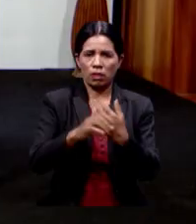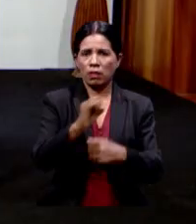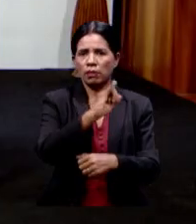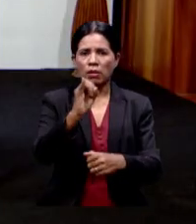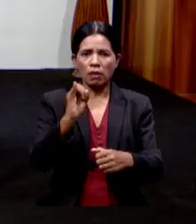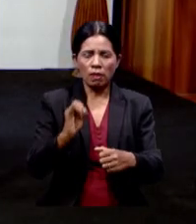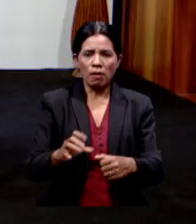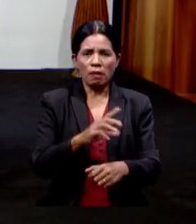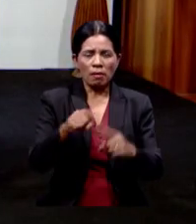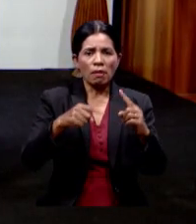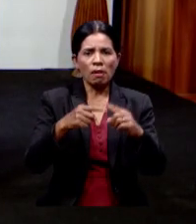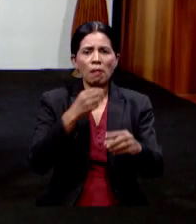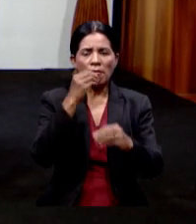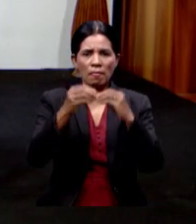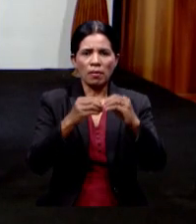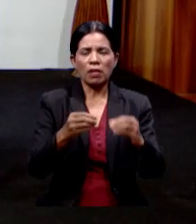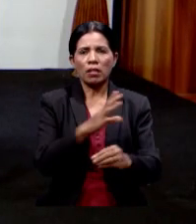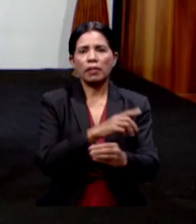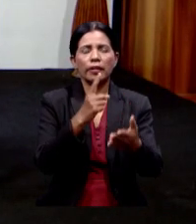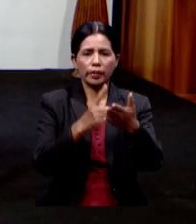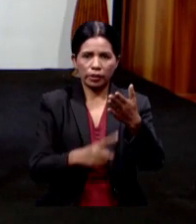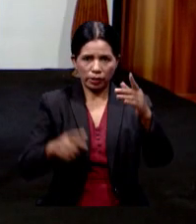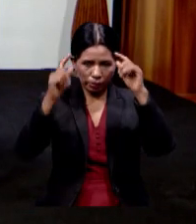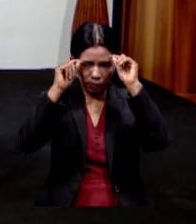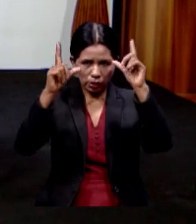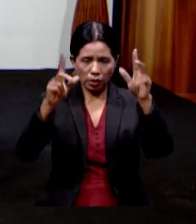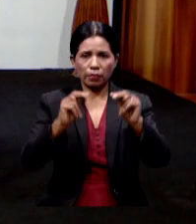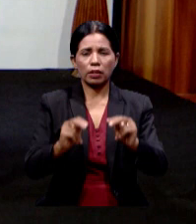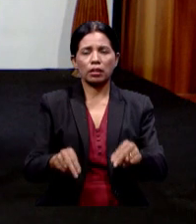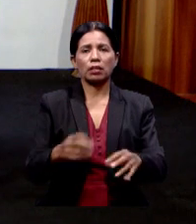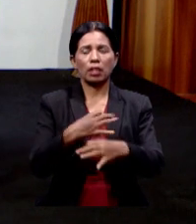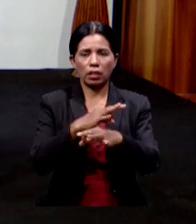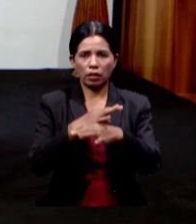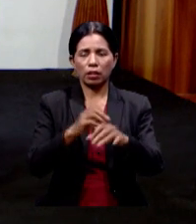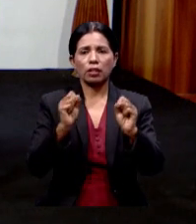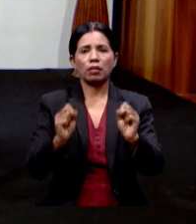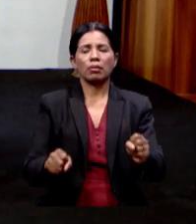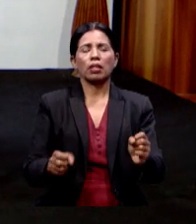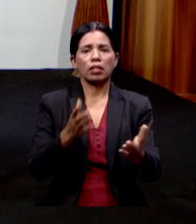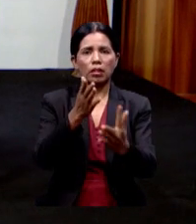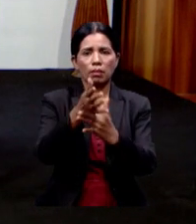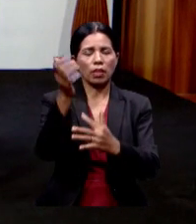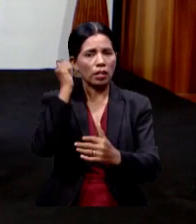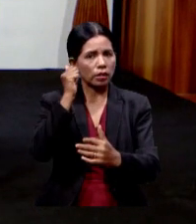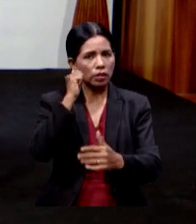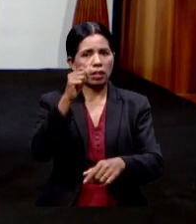entrevista, Benhira questiona com a basta ida mac Timor-Leste precisa hadia o de bele adere ba ASEAN e